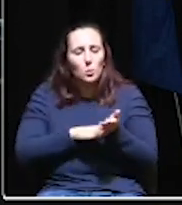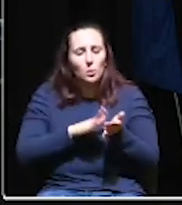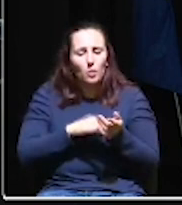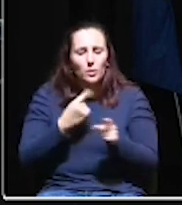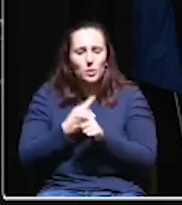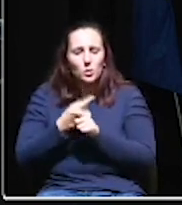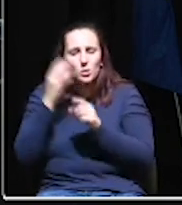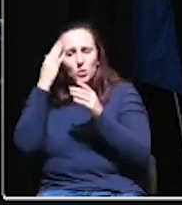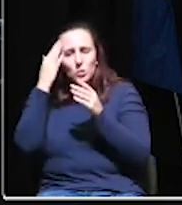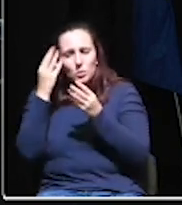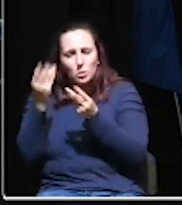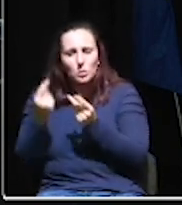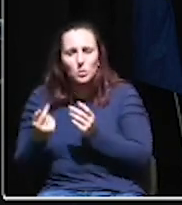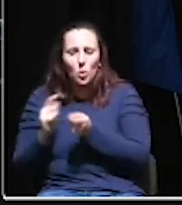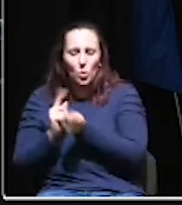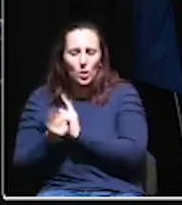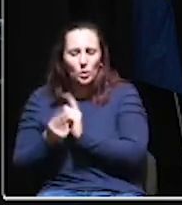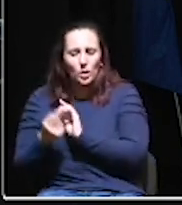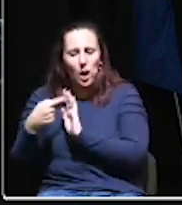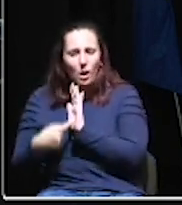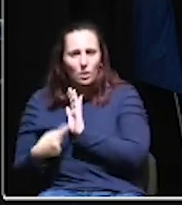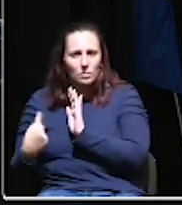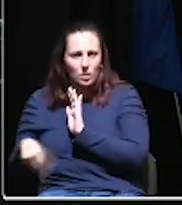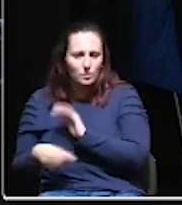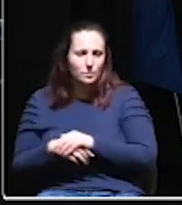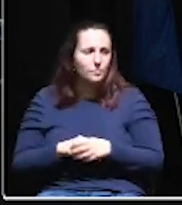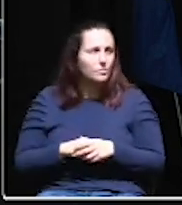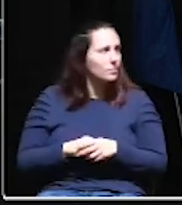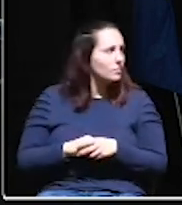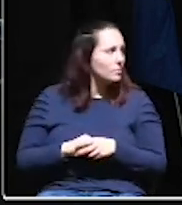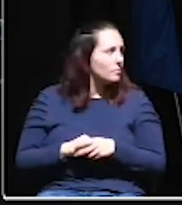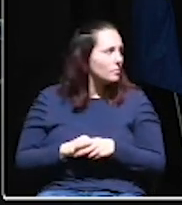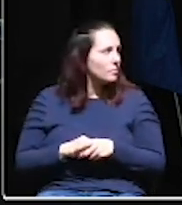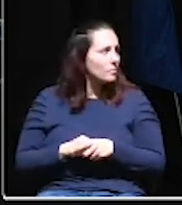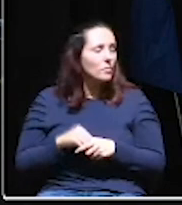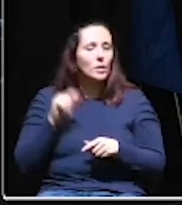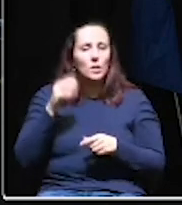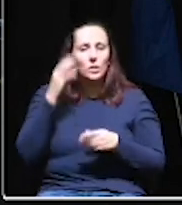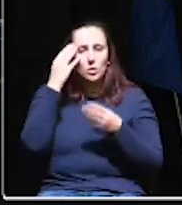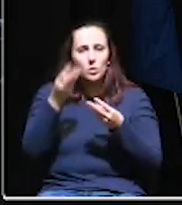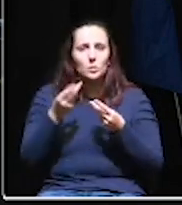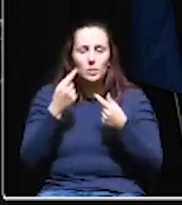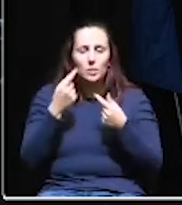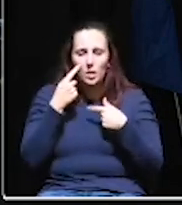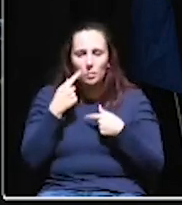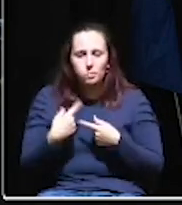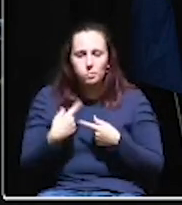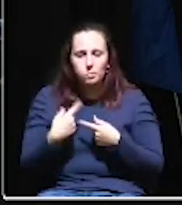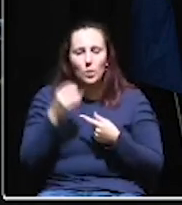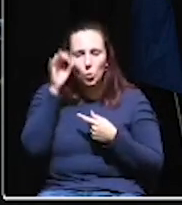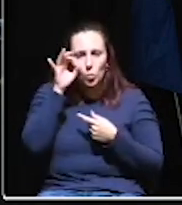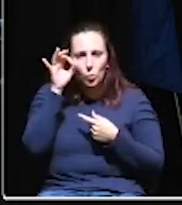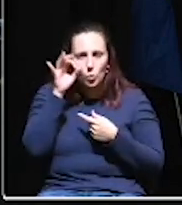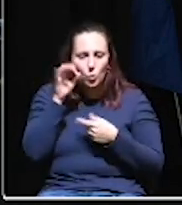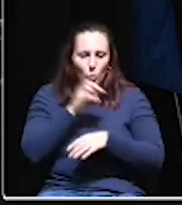escondem estes orçamentos do PSD-CDS do Presidente Carlos Moedas. Este é um orçamento apresentado pelo Executivo de Carlos Moedas